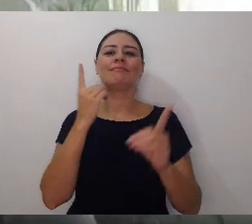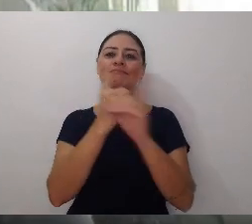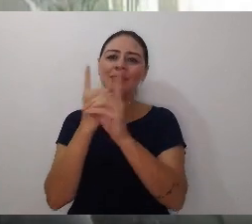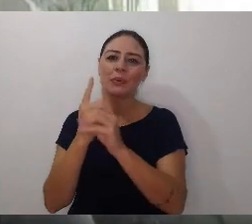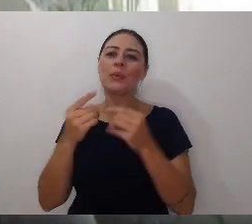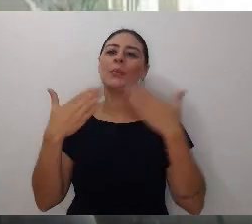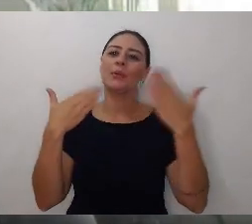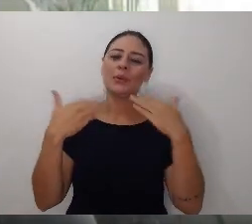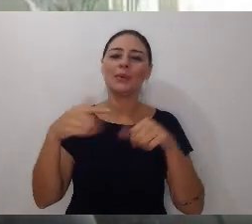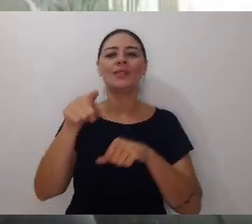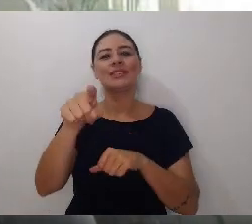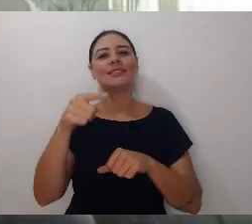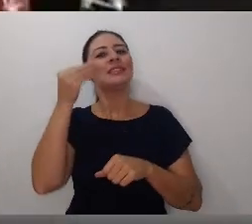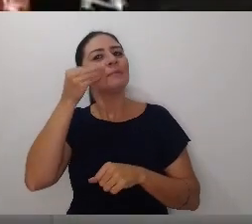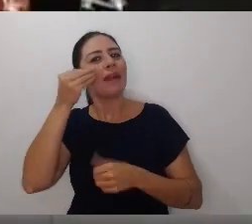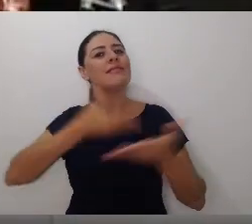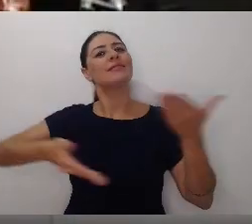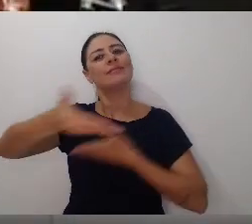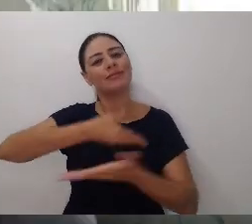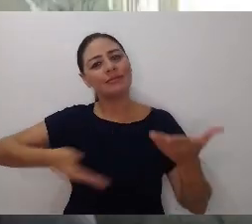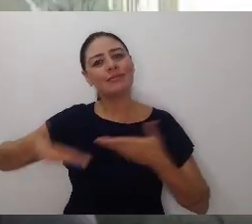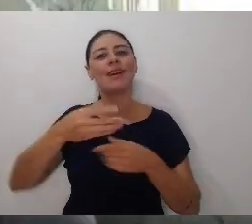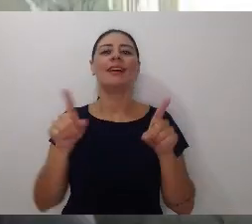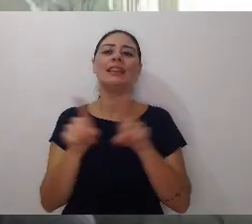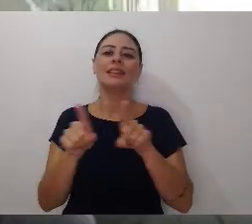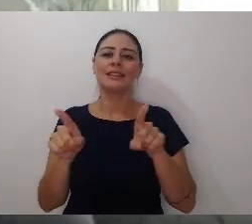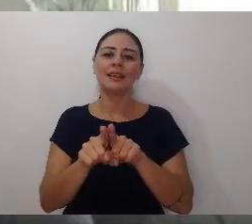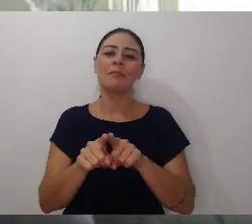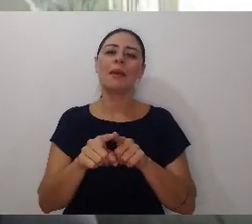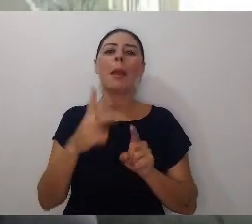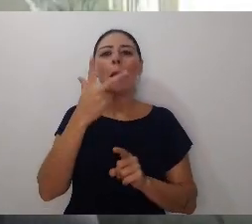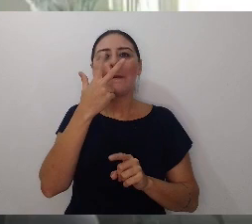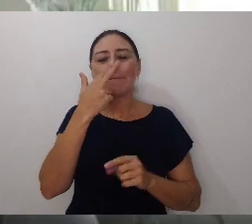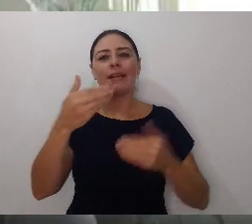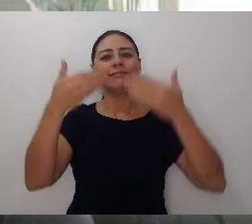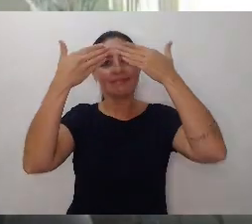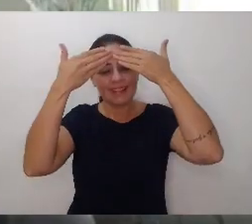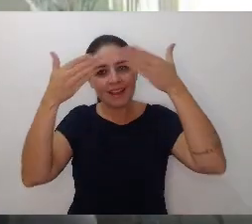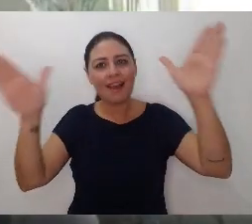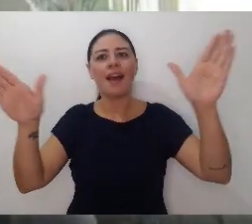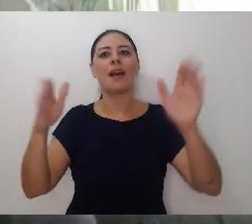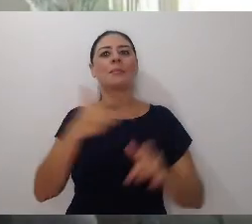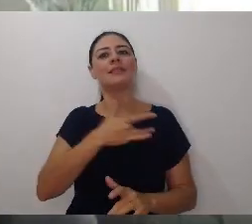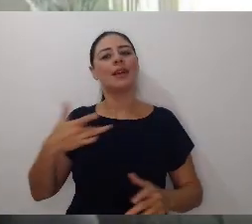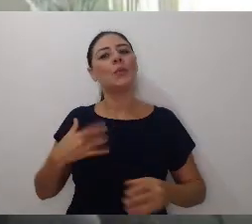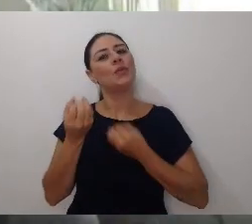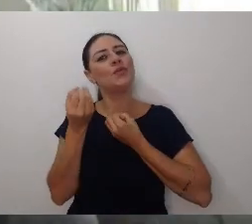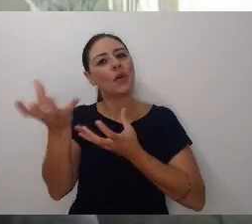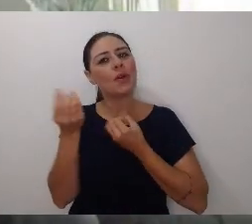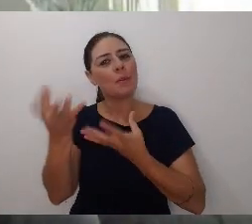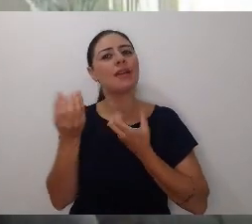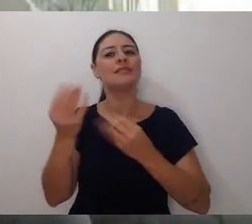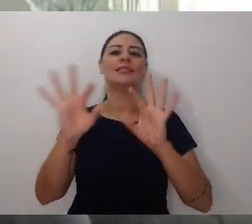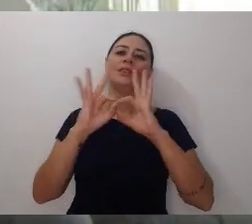mais vezes a oportunidade de conversar contigo, de trocar mais experiências, de levar luz, né, a